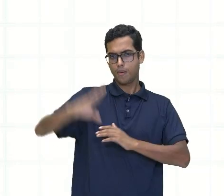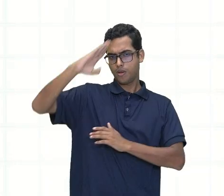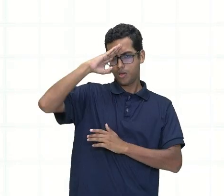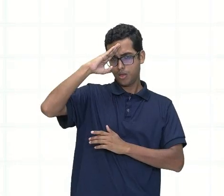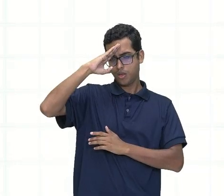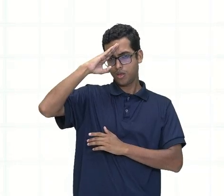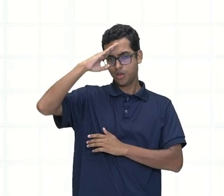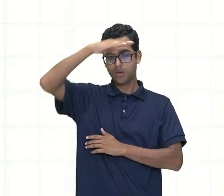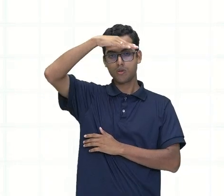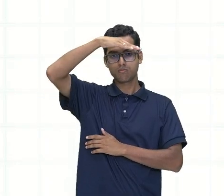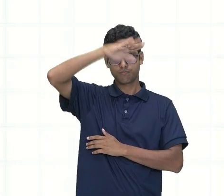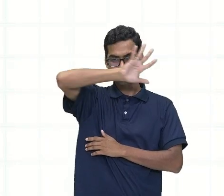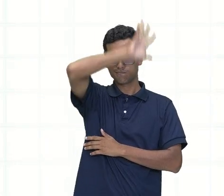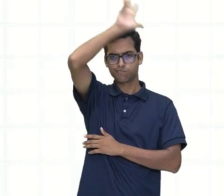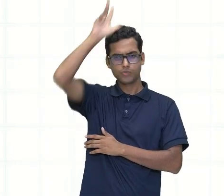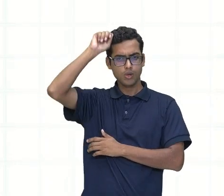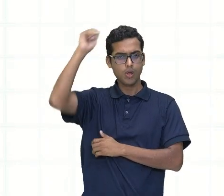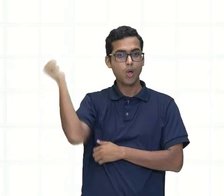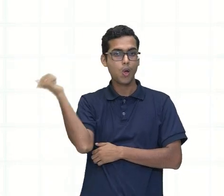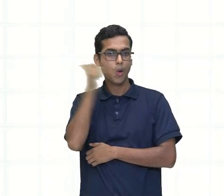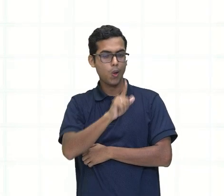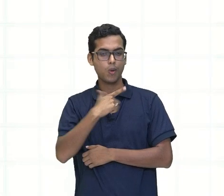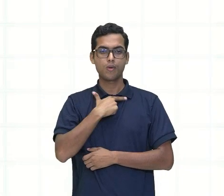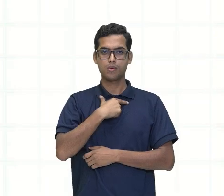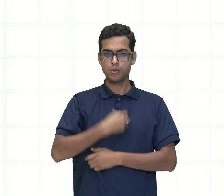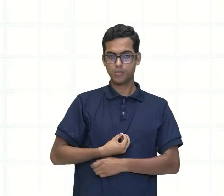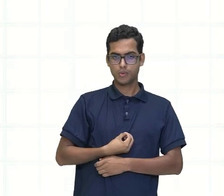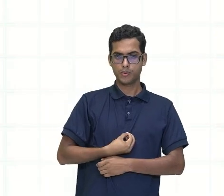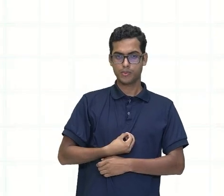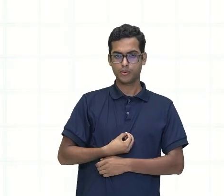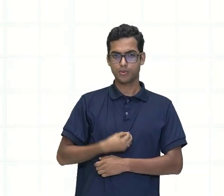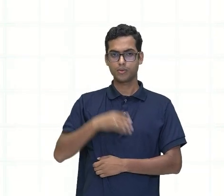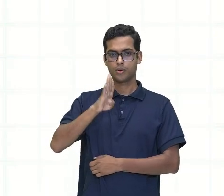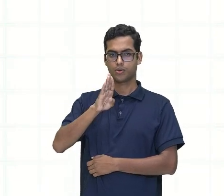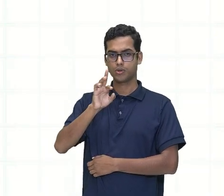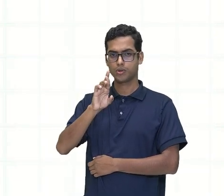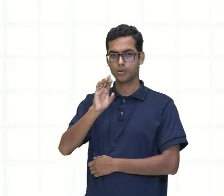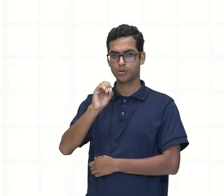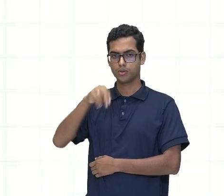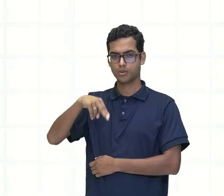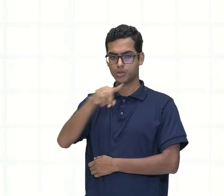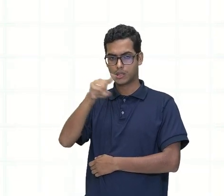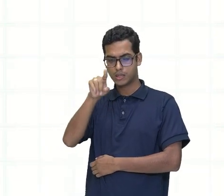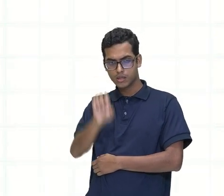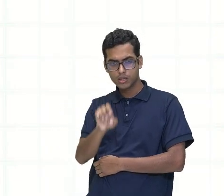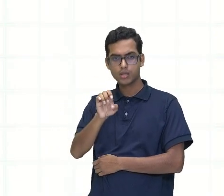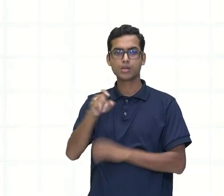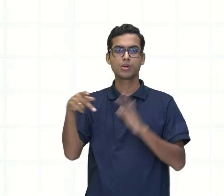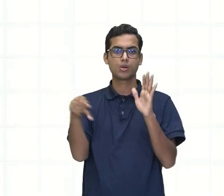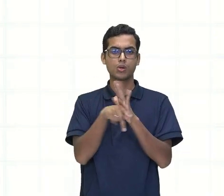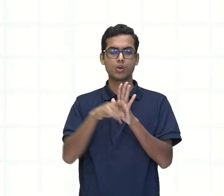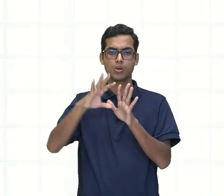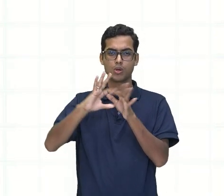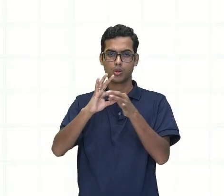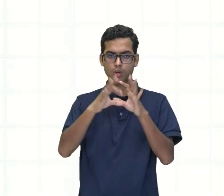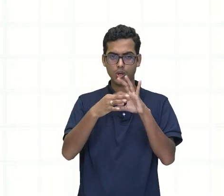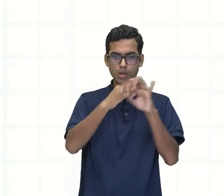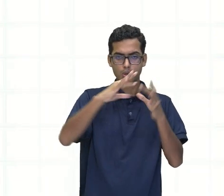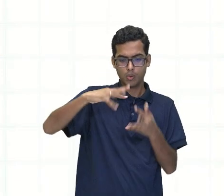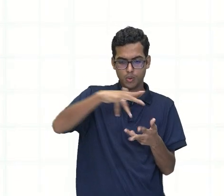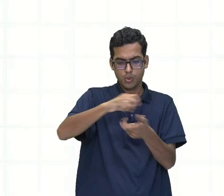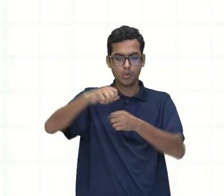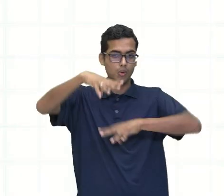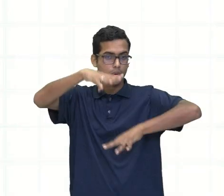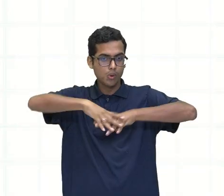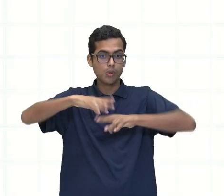Amazonas, eles conquistaram essas medalhas de bronze, né, na Olimpíada Internacional de Matemática, no evento que